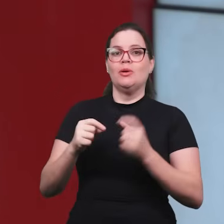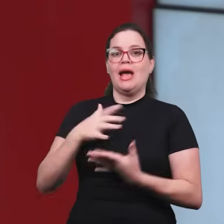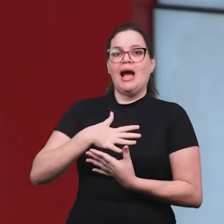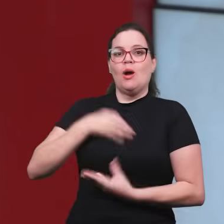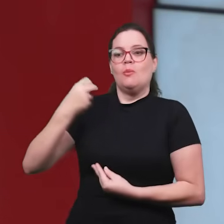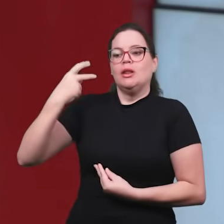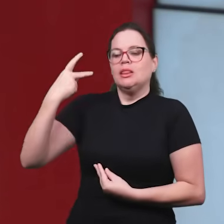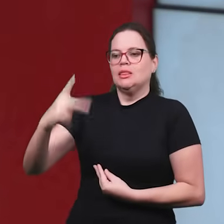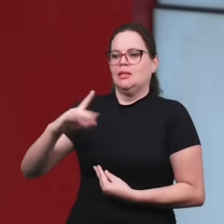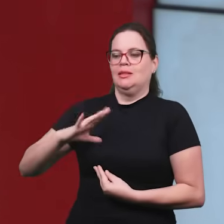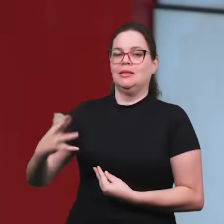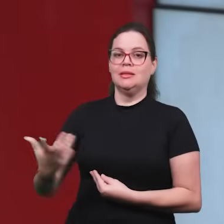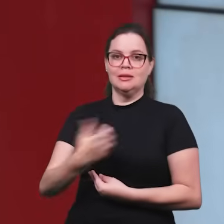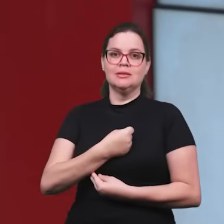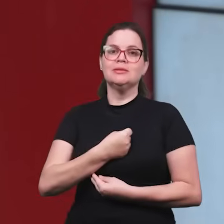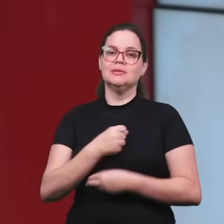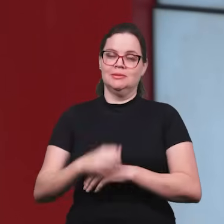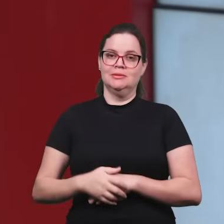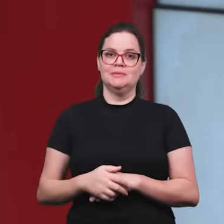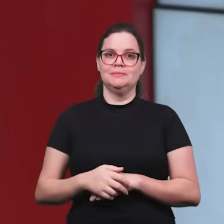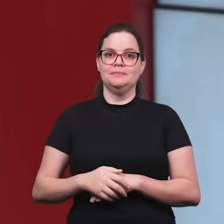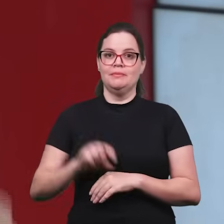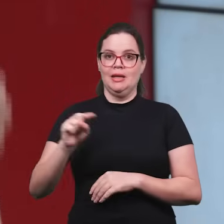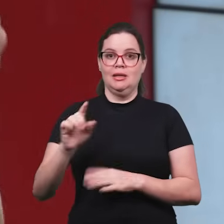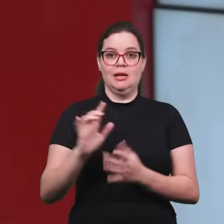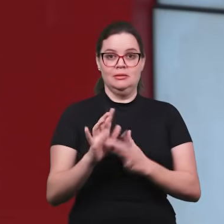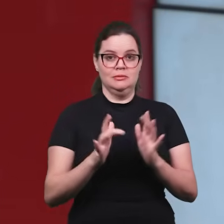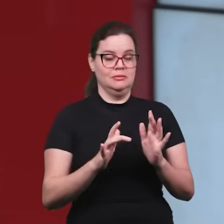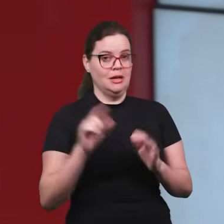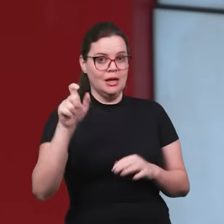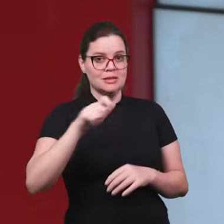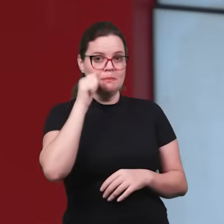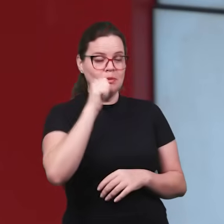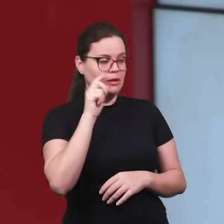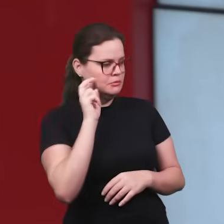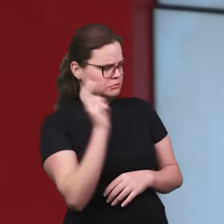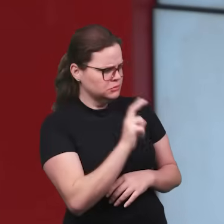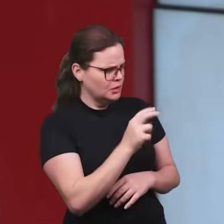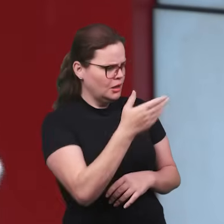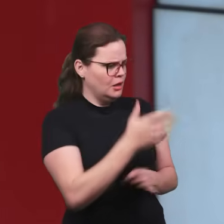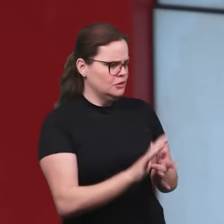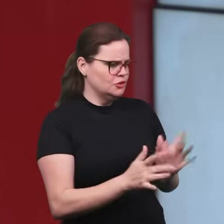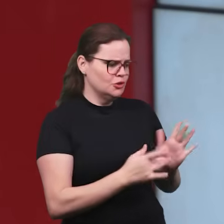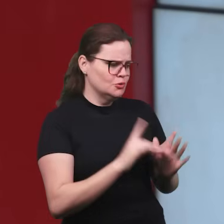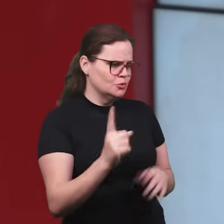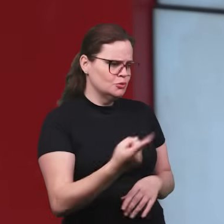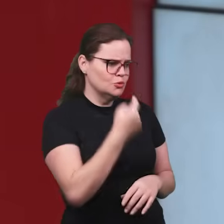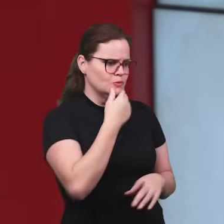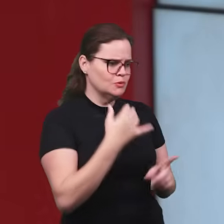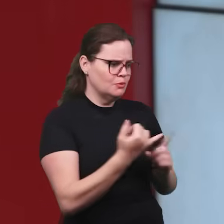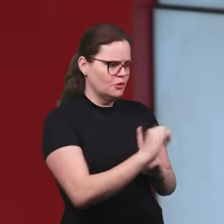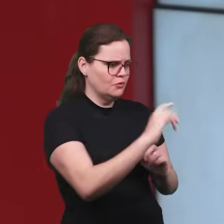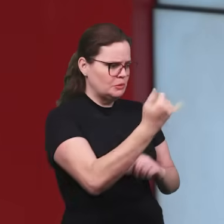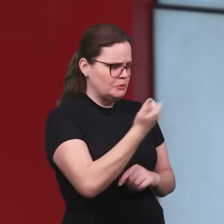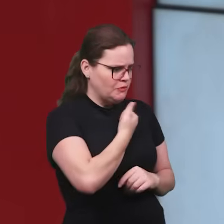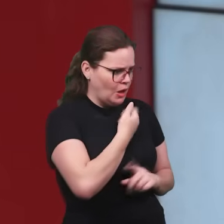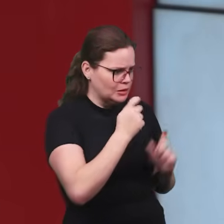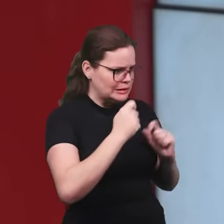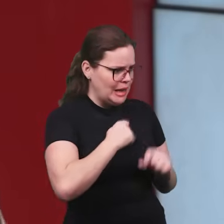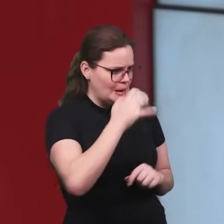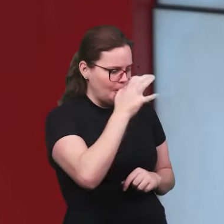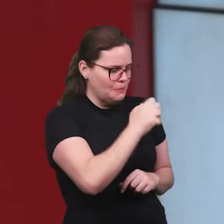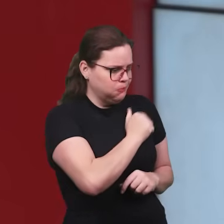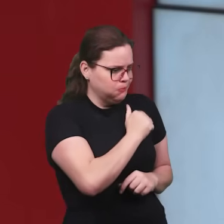alma. E aí então ela se viu no Senhor Jesus esse profeta, essa palavra que poderia livrá-la da morte, essa palavra que